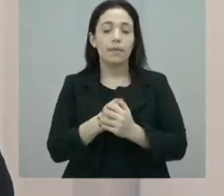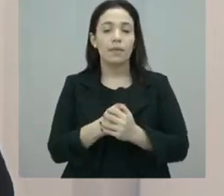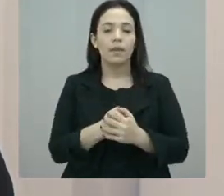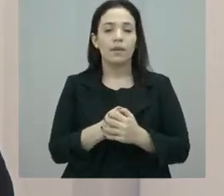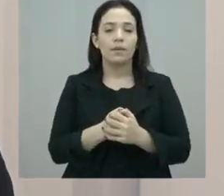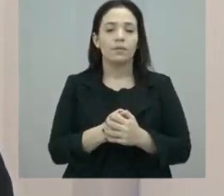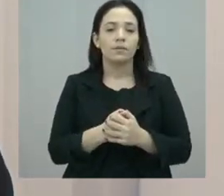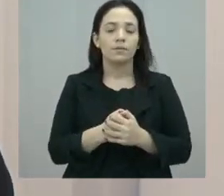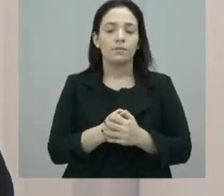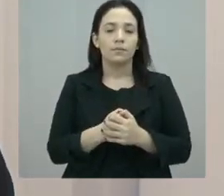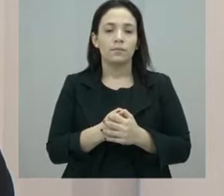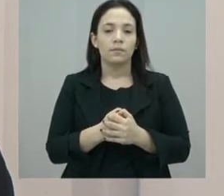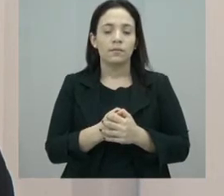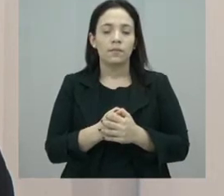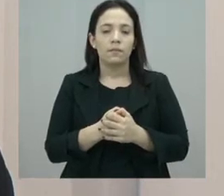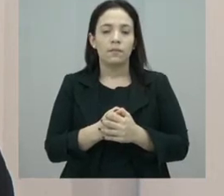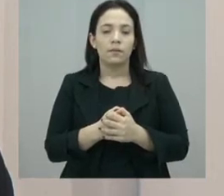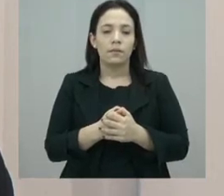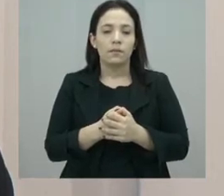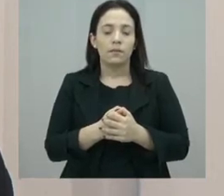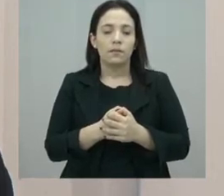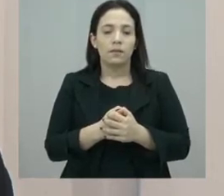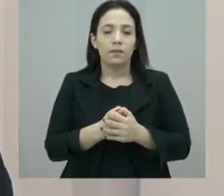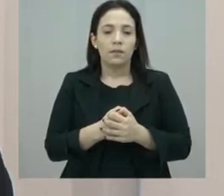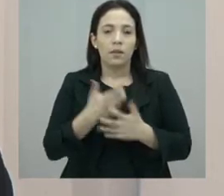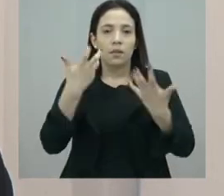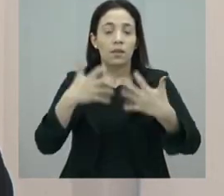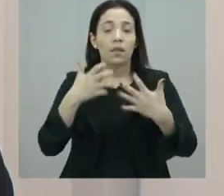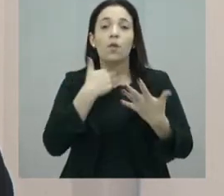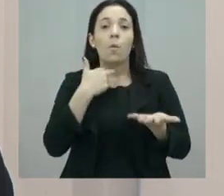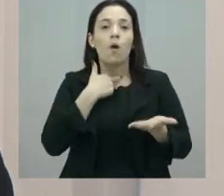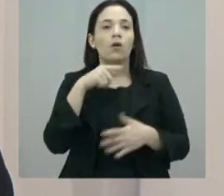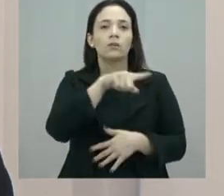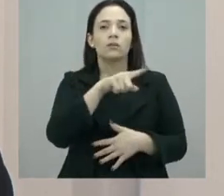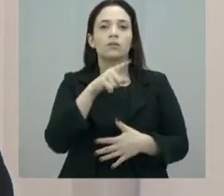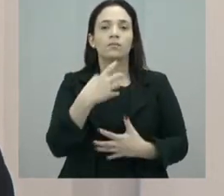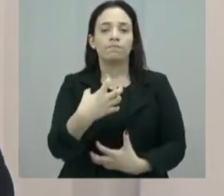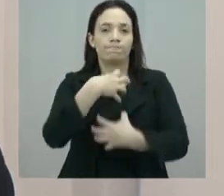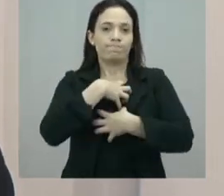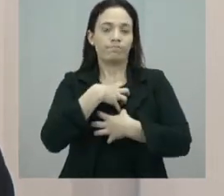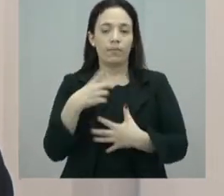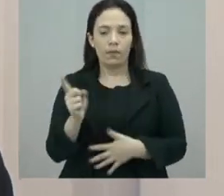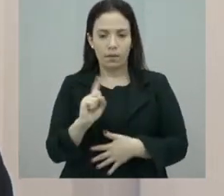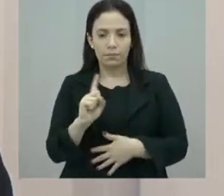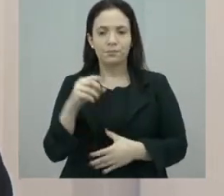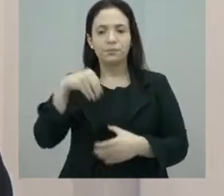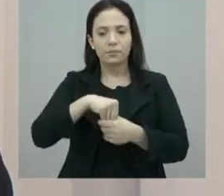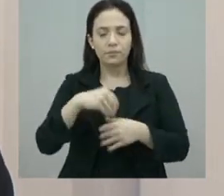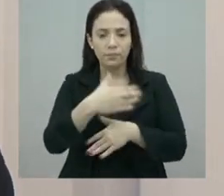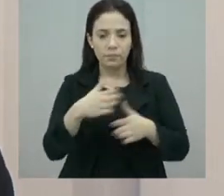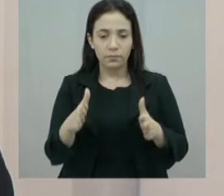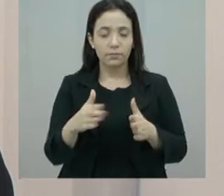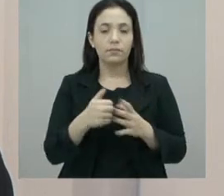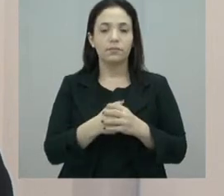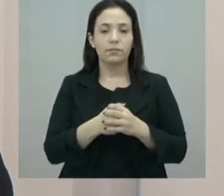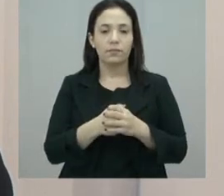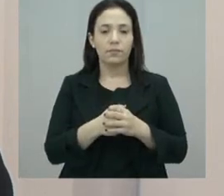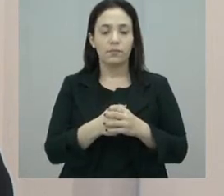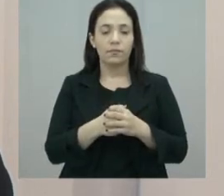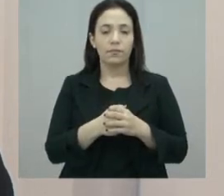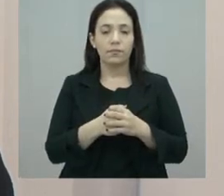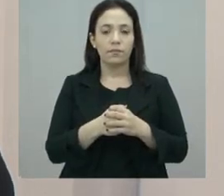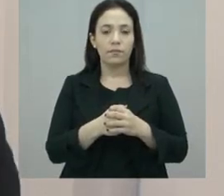até negar-se a fazer perguntas que revitimizam profundamente aquela criança ou aquele adolescente. Numa sala fica a criança e o adolescente com